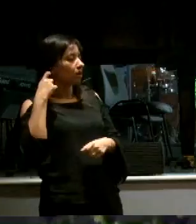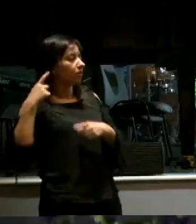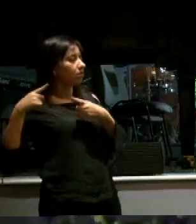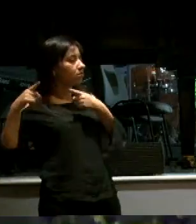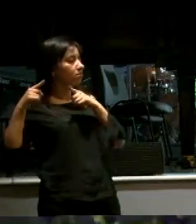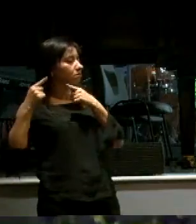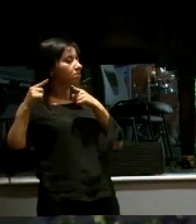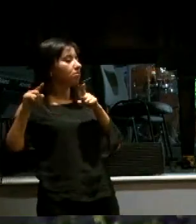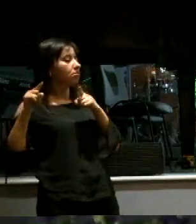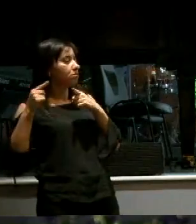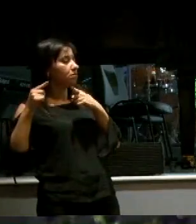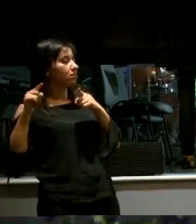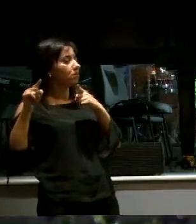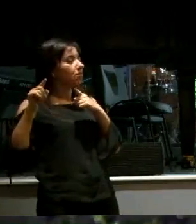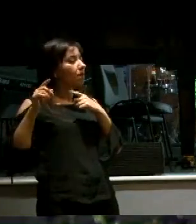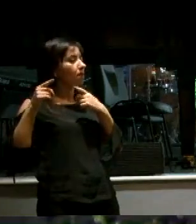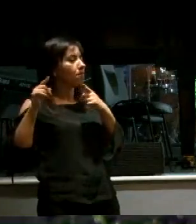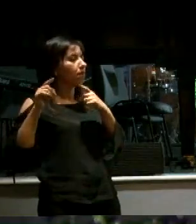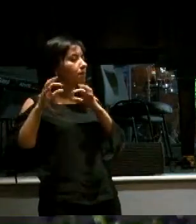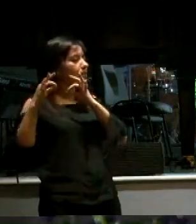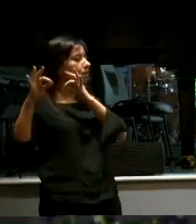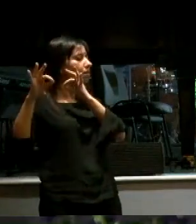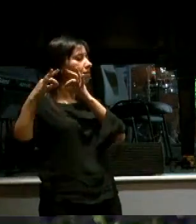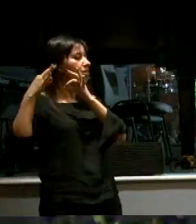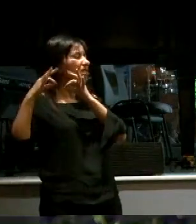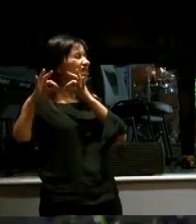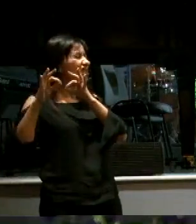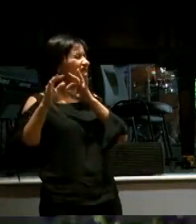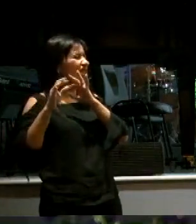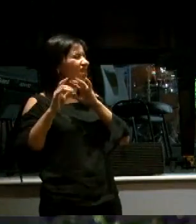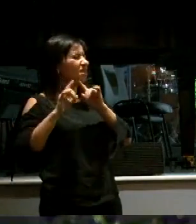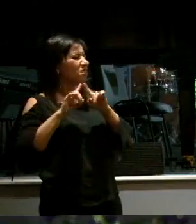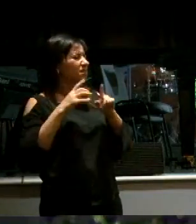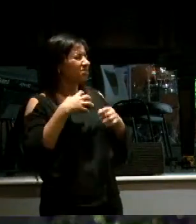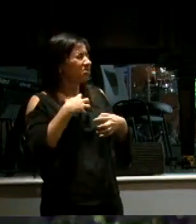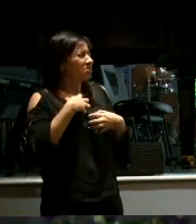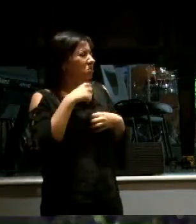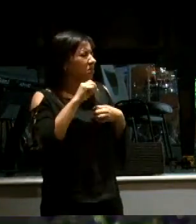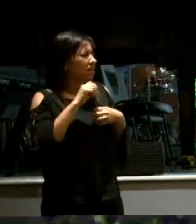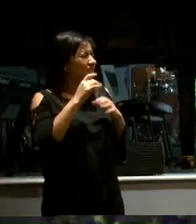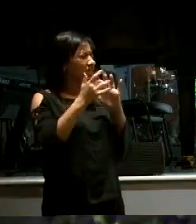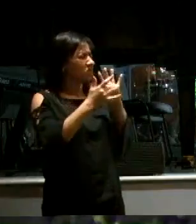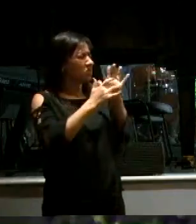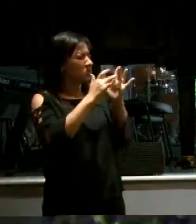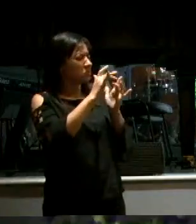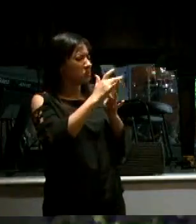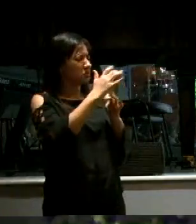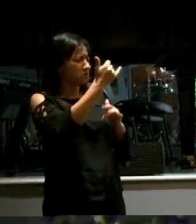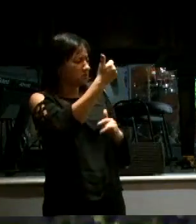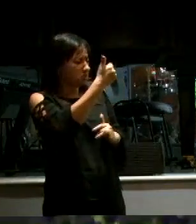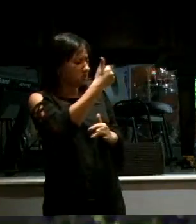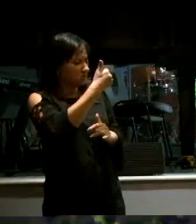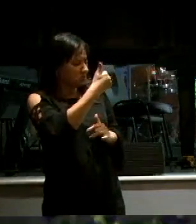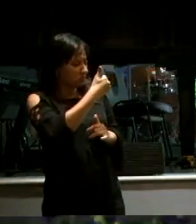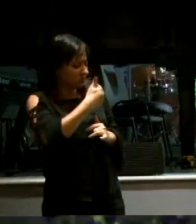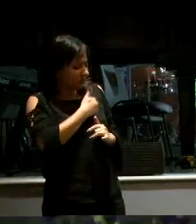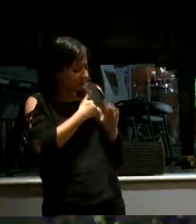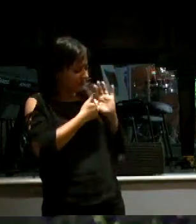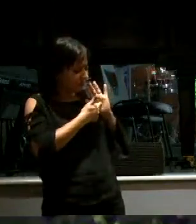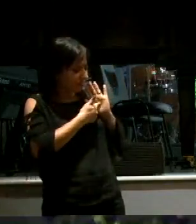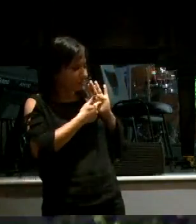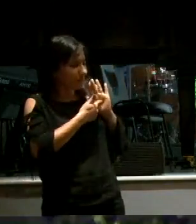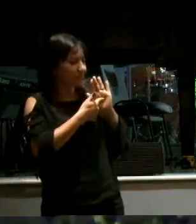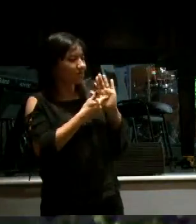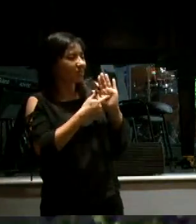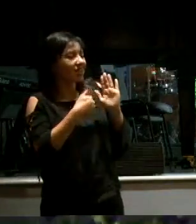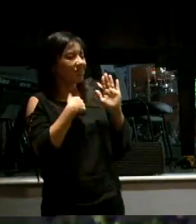e Jesus começou a falar comigo, E ele me mostrou que eu posso